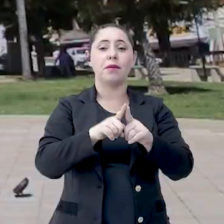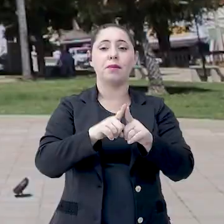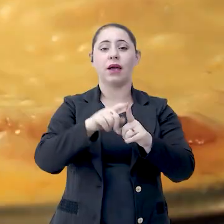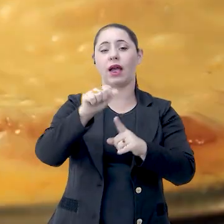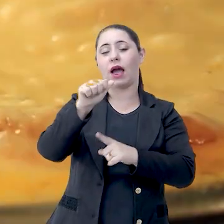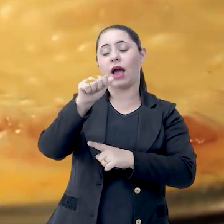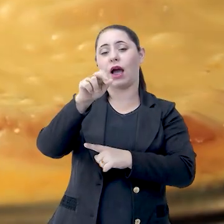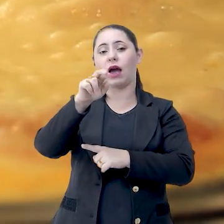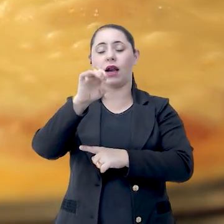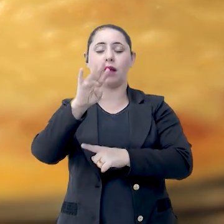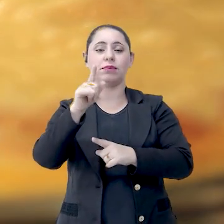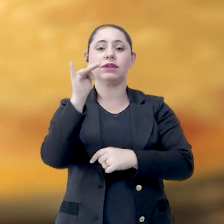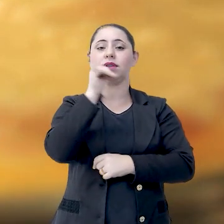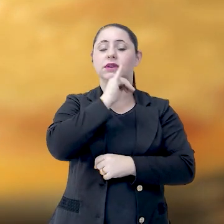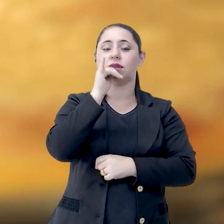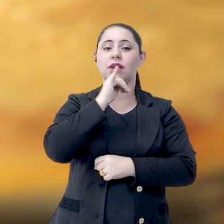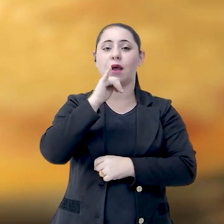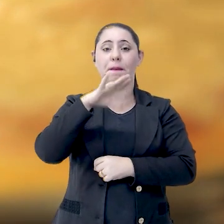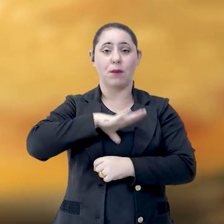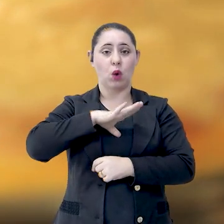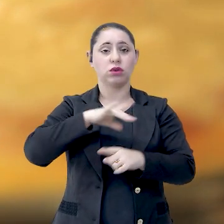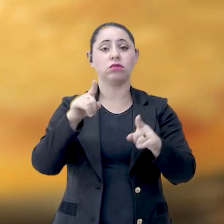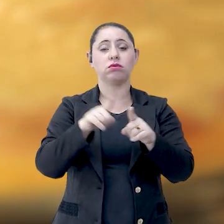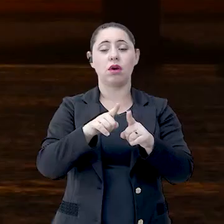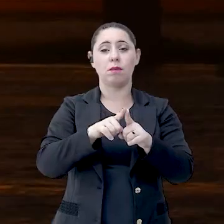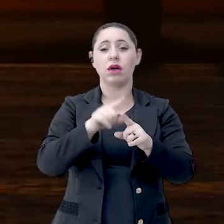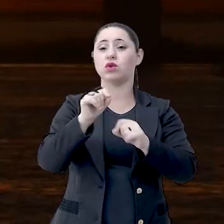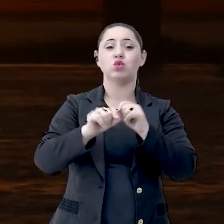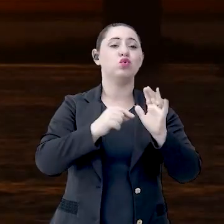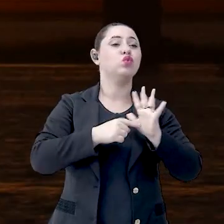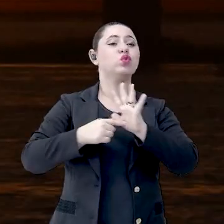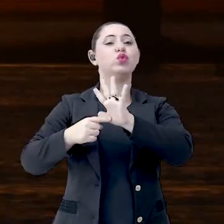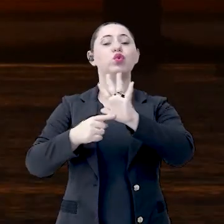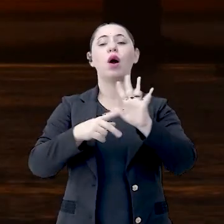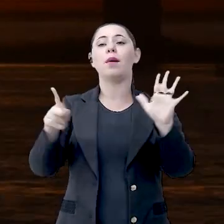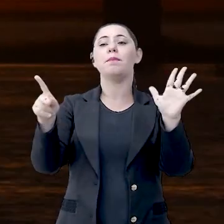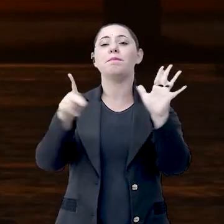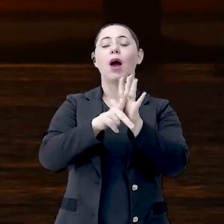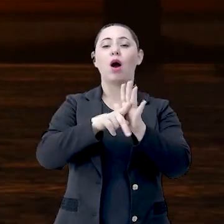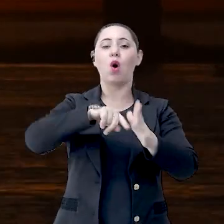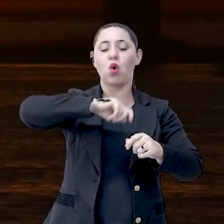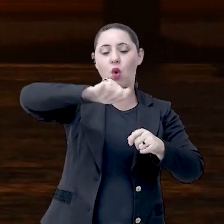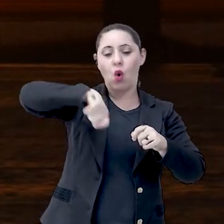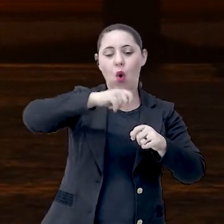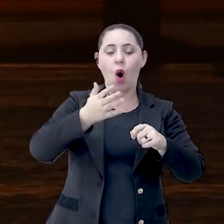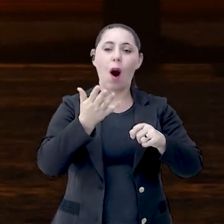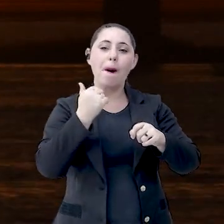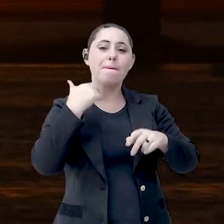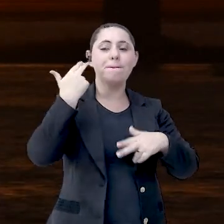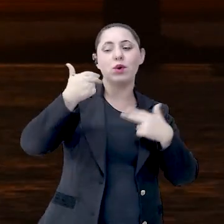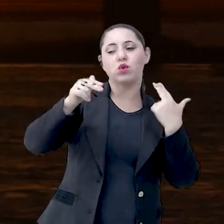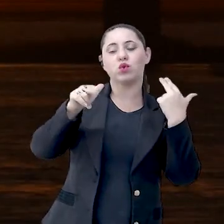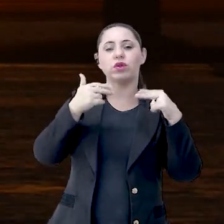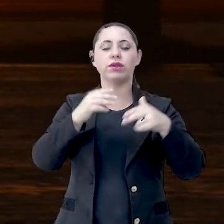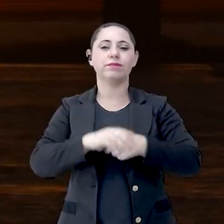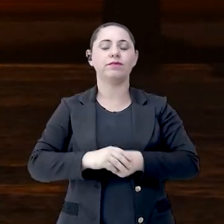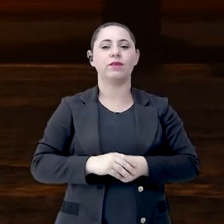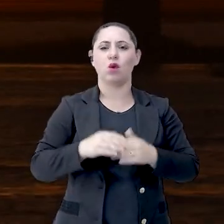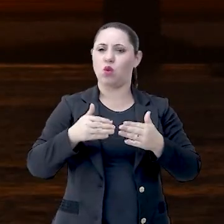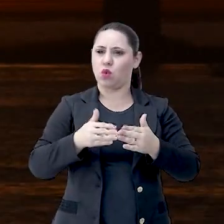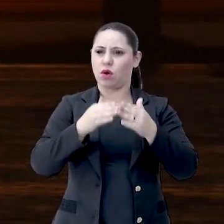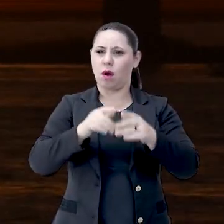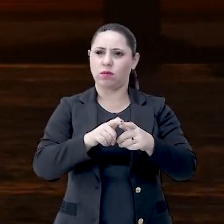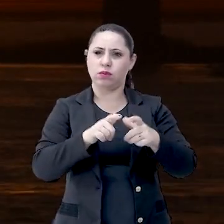expressam na sua culinária e na sua música. Corumbá ampliou e modernizou a rede de água e esgoto